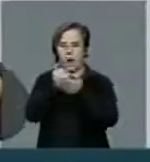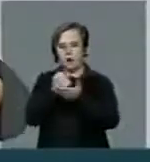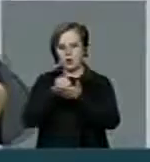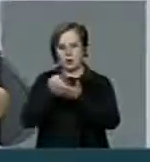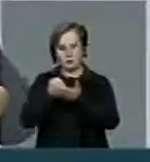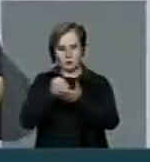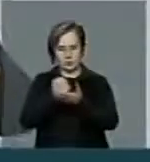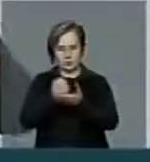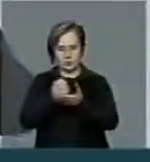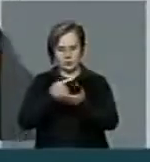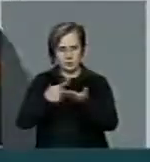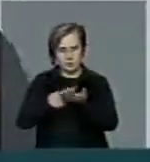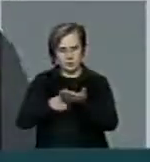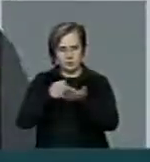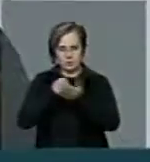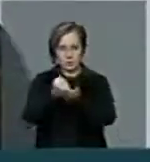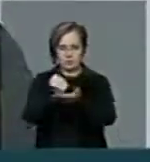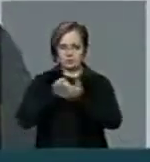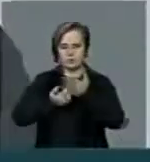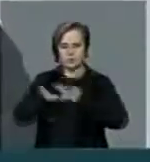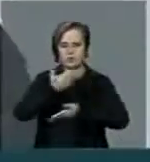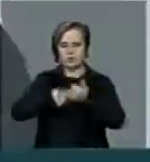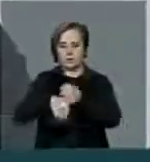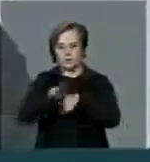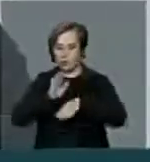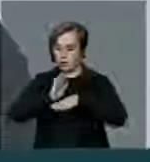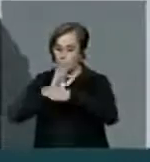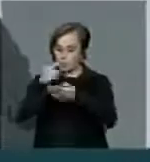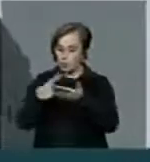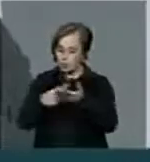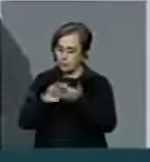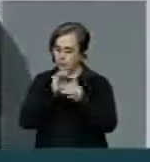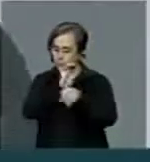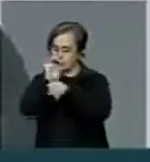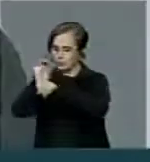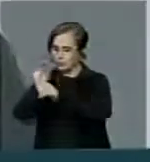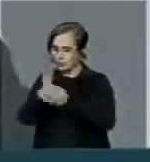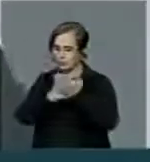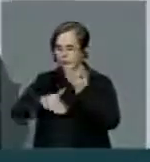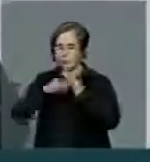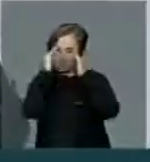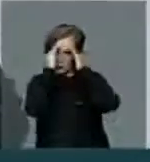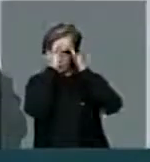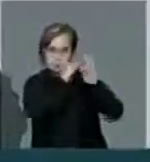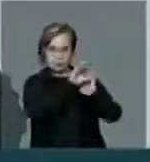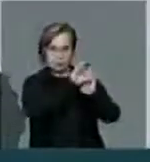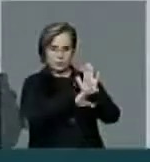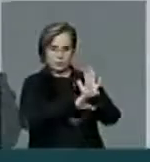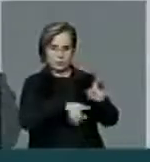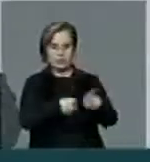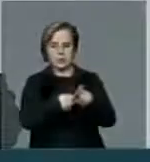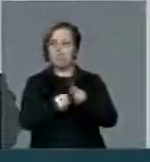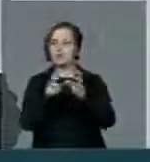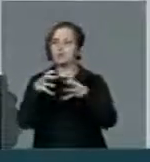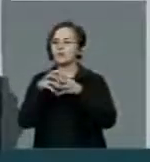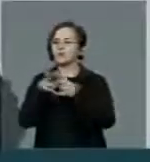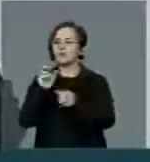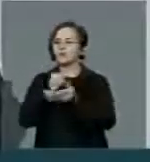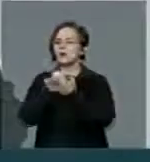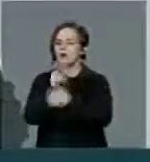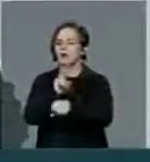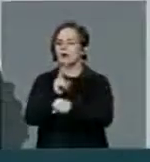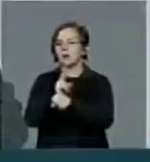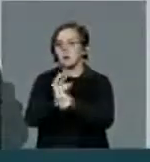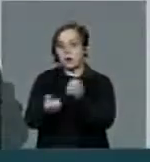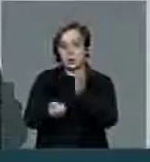não só estabelece o compromisso de cada estado em cumprir o código, como também um grupo de acompanhamento da implementação